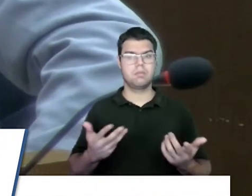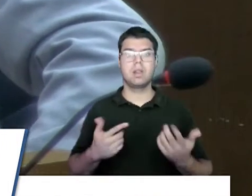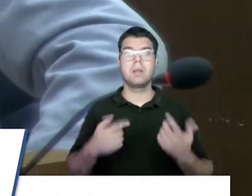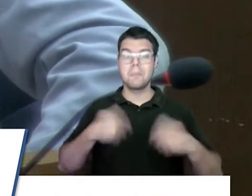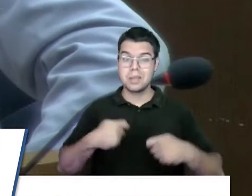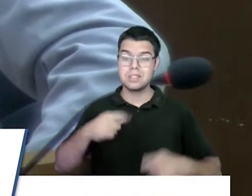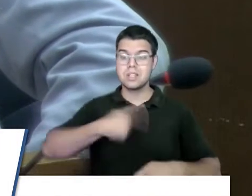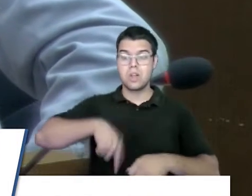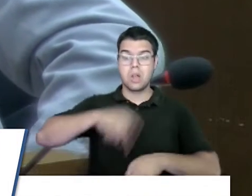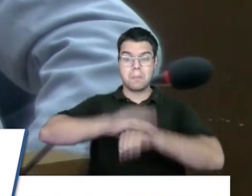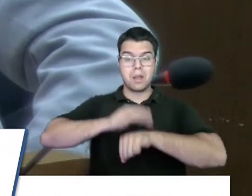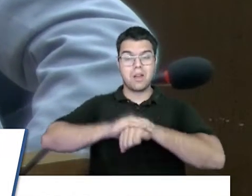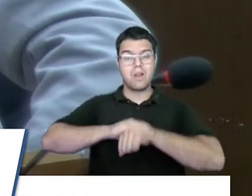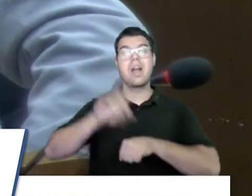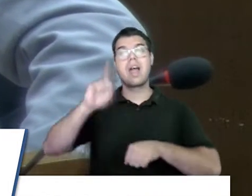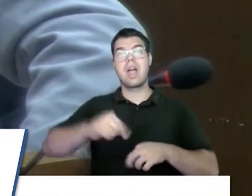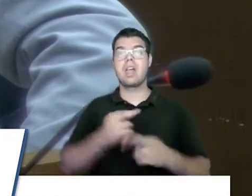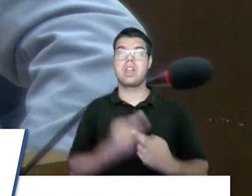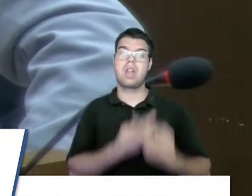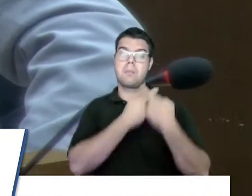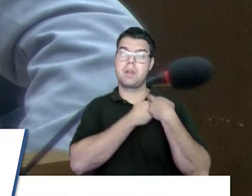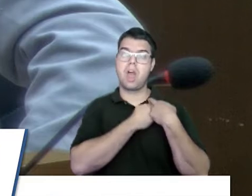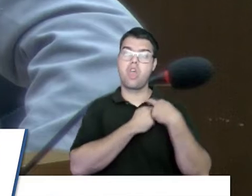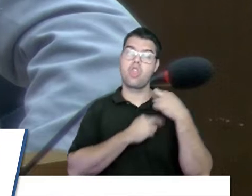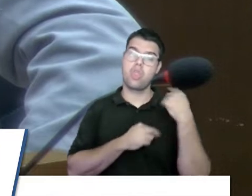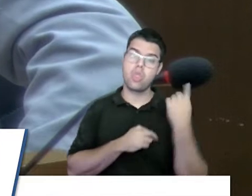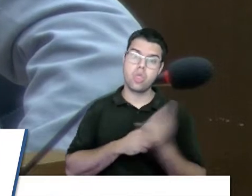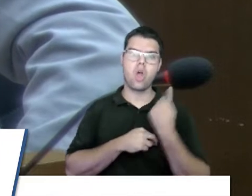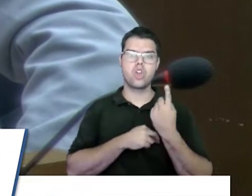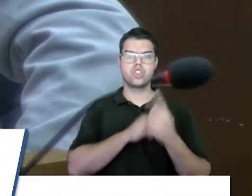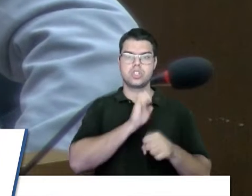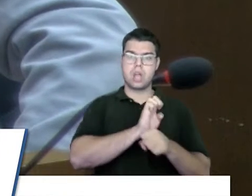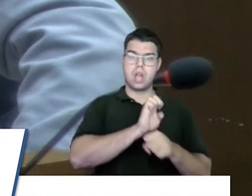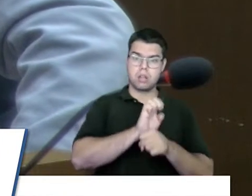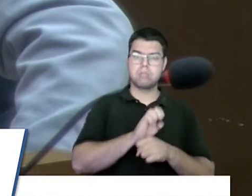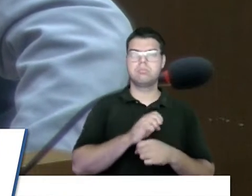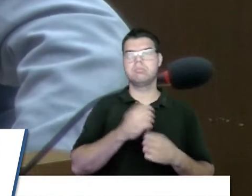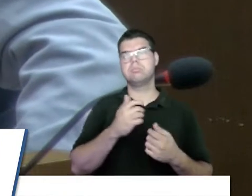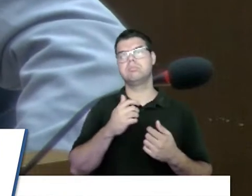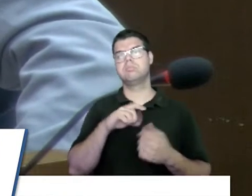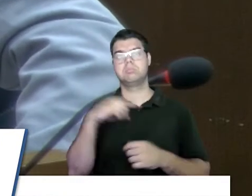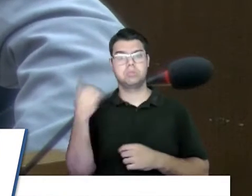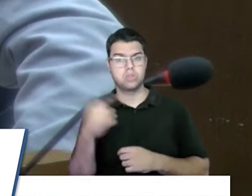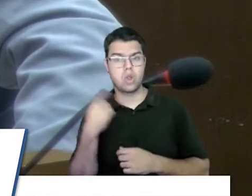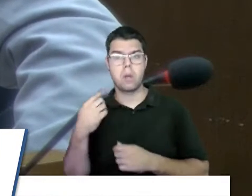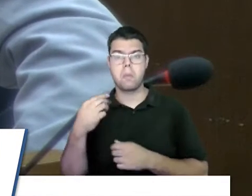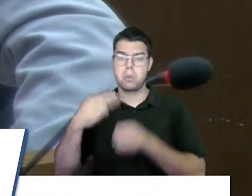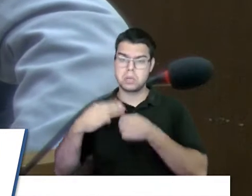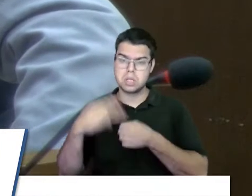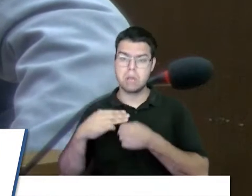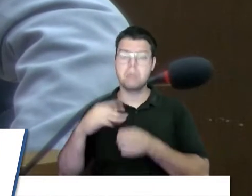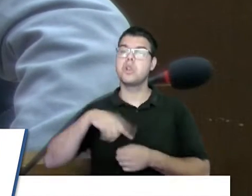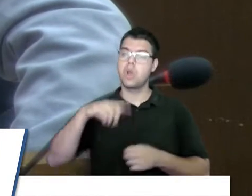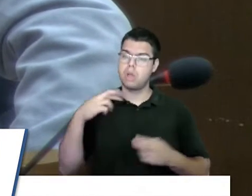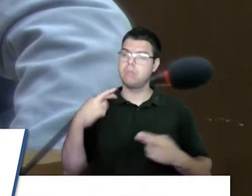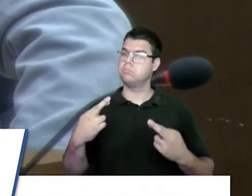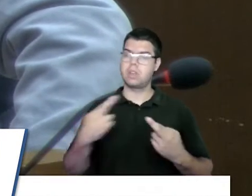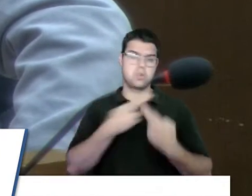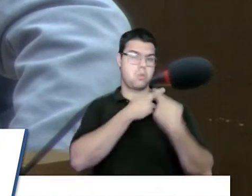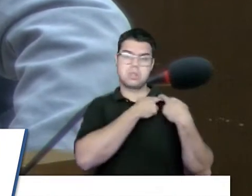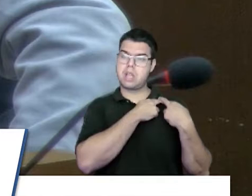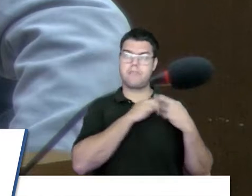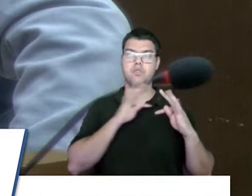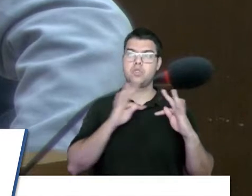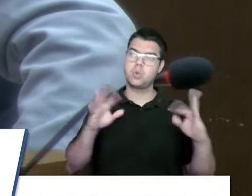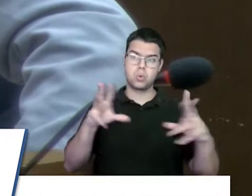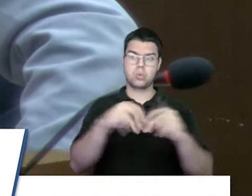É responsabilidade do Estado, é responsabilidade do município, nós fazemos parte dessa responsabilidade. Então,